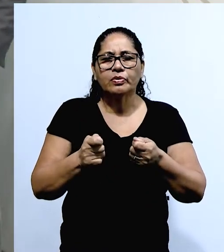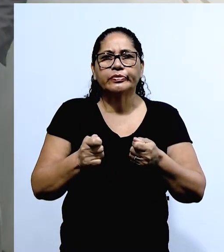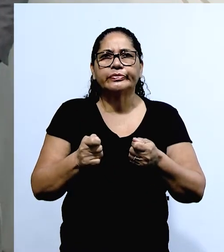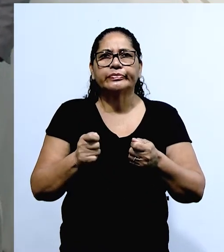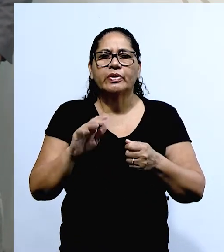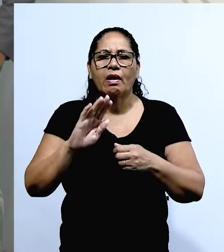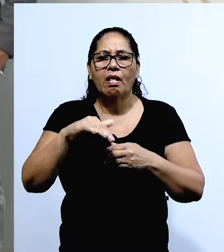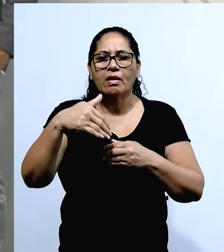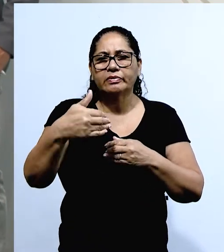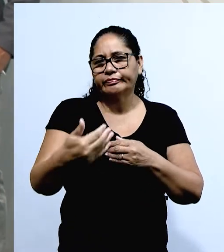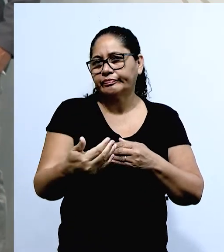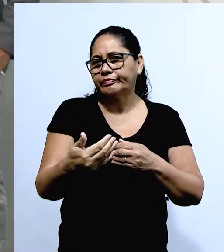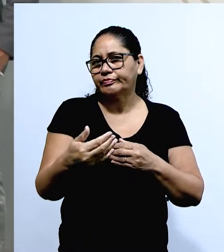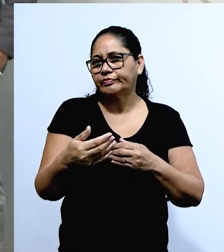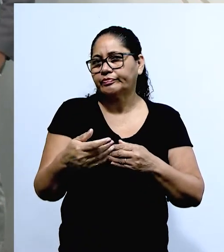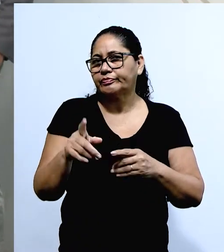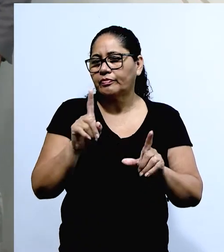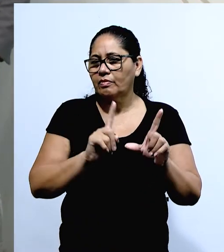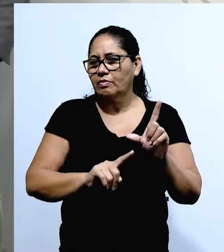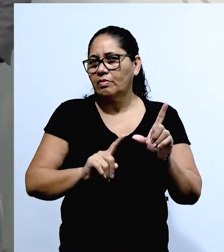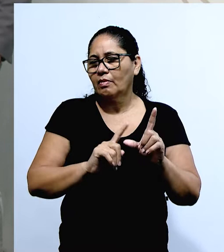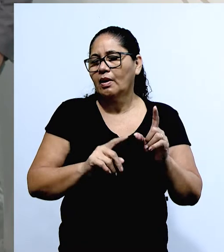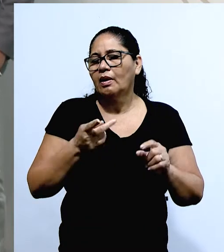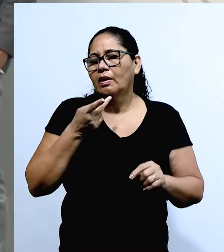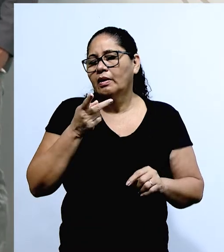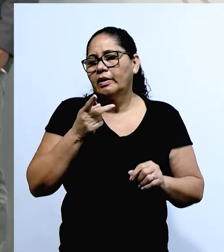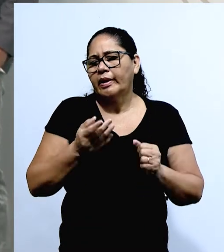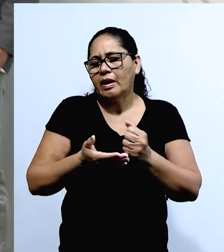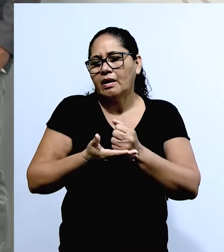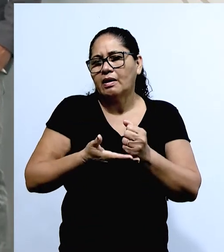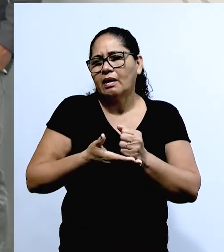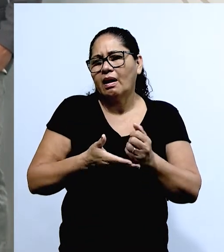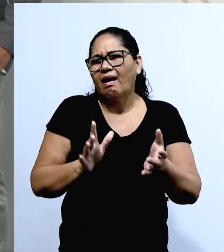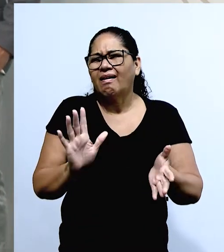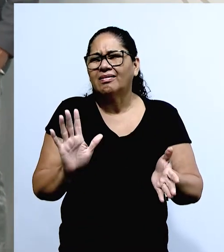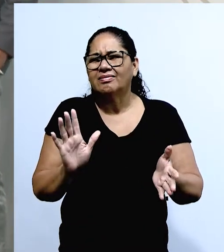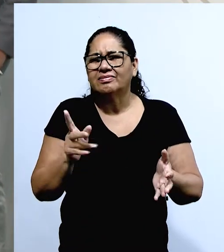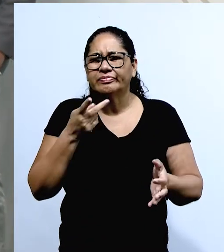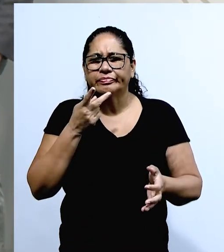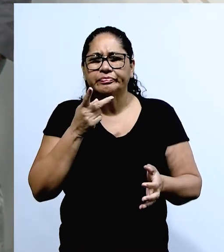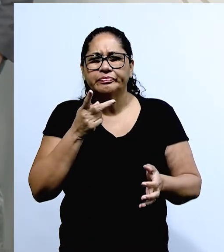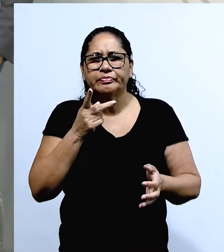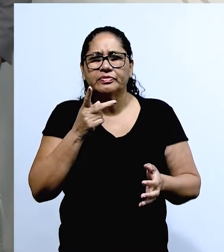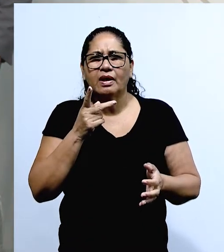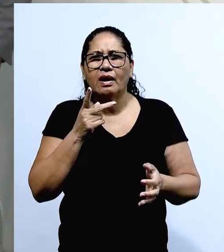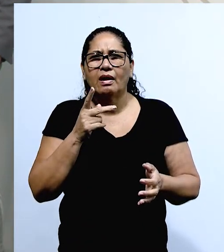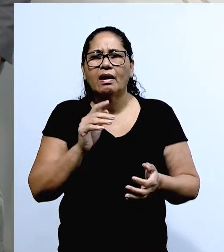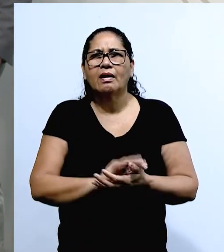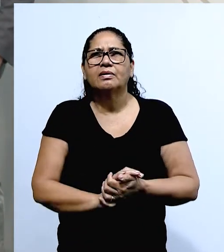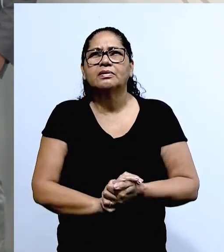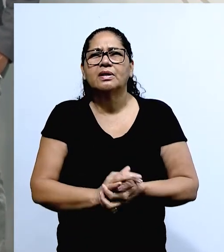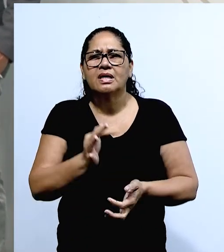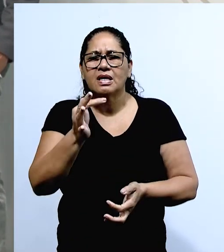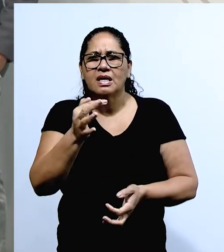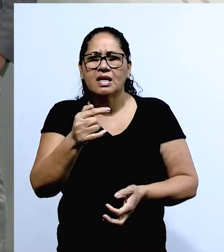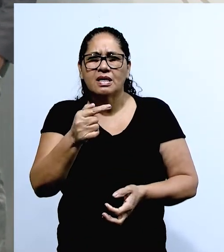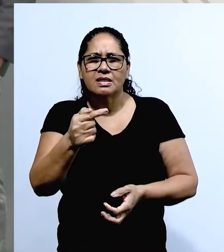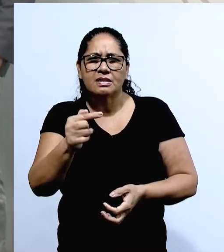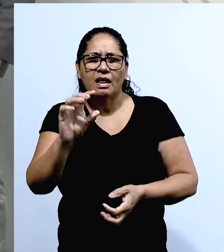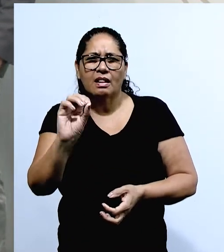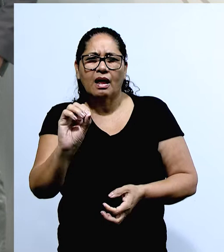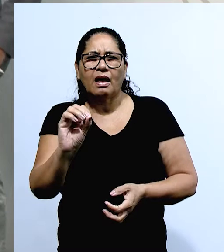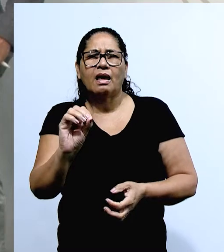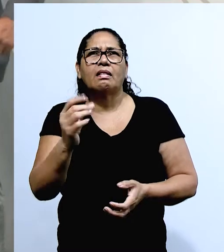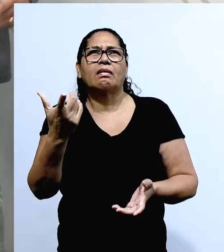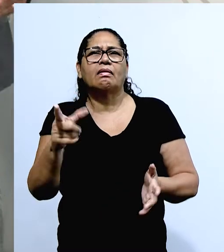Congresso Nacional. Se a gente for pegar assim ao pé da letra, é basicamente isso que diz, se eu não me engano, um dos artigos, acho que 70, lá não sou muito bom dos artigos